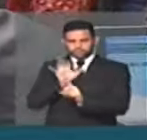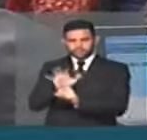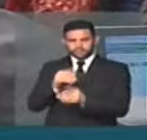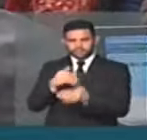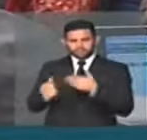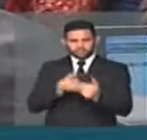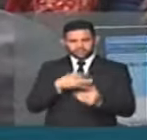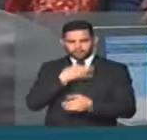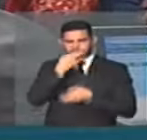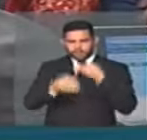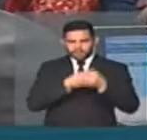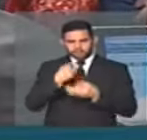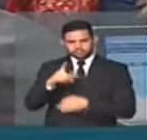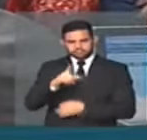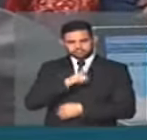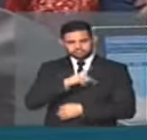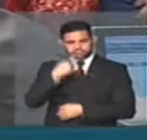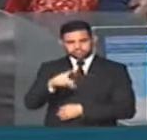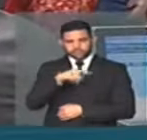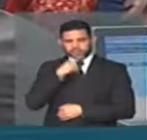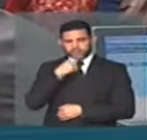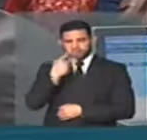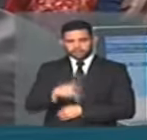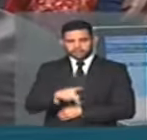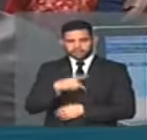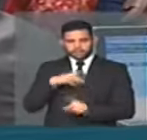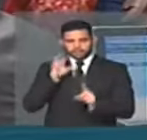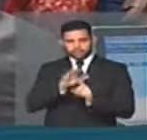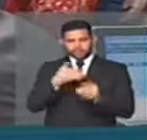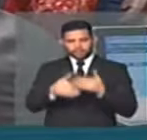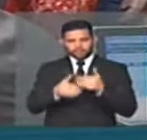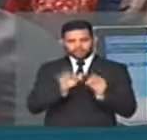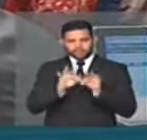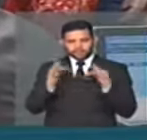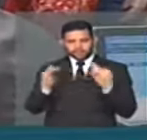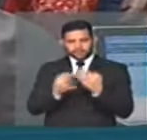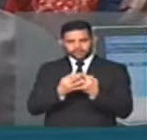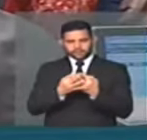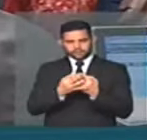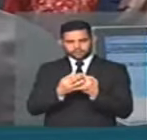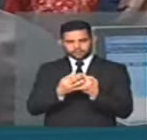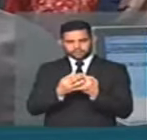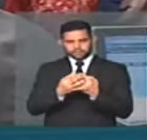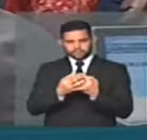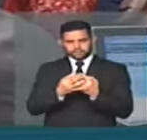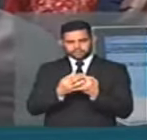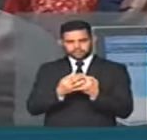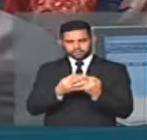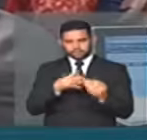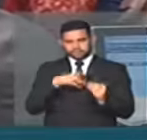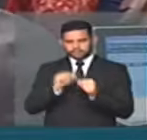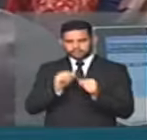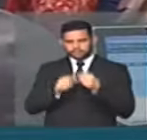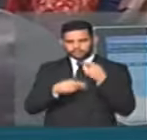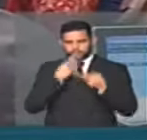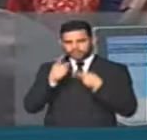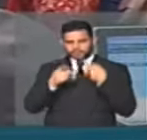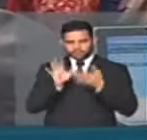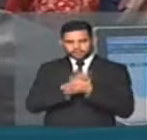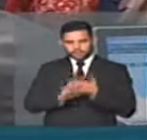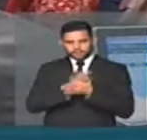por qualquer posição que ele tenha. E ninguém aqui atacou qualquer familiar de vítima que é a favor da redução. Nós não ofendemos